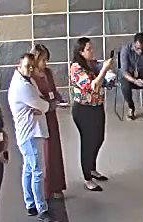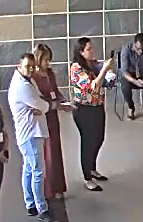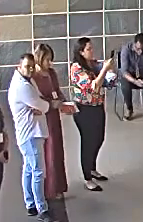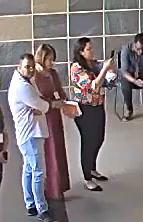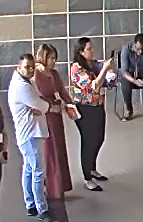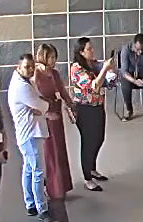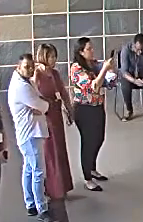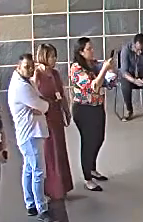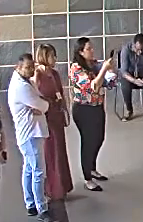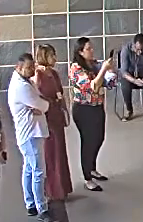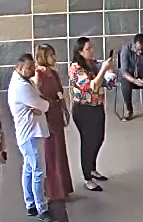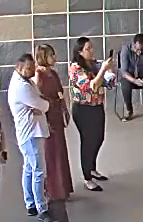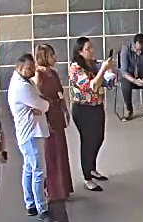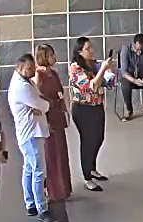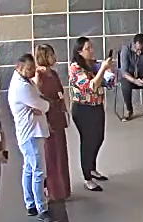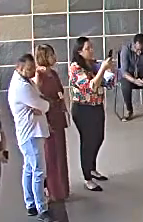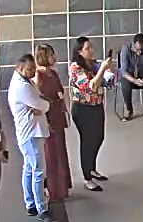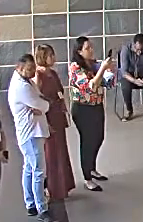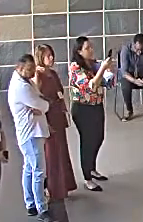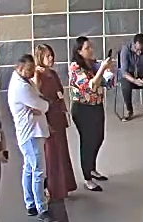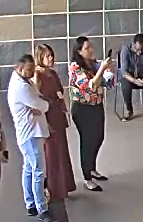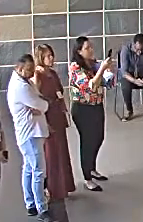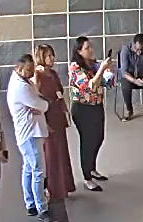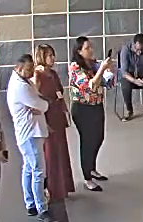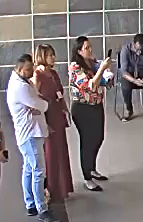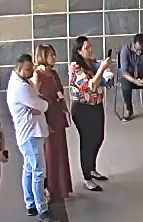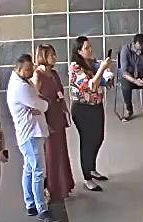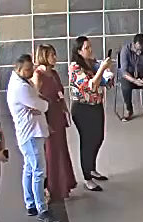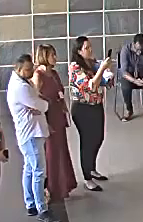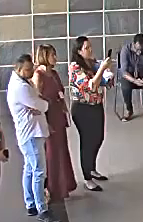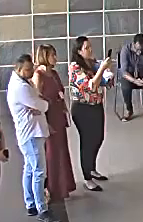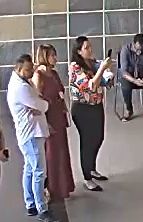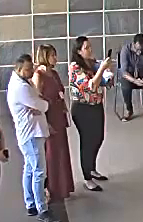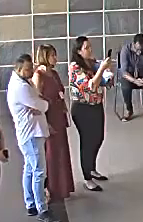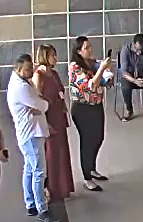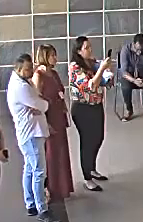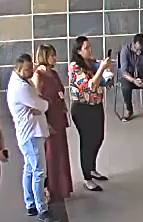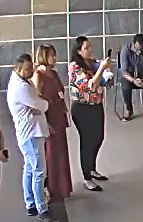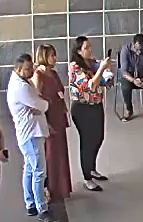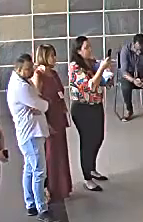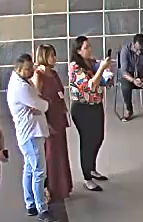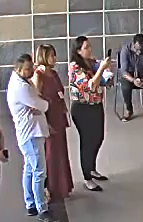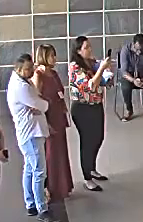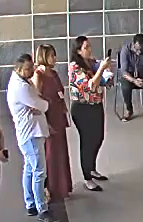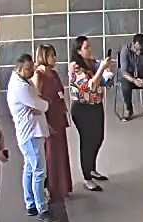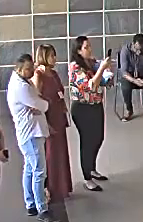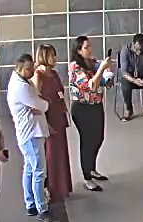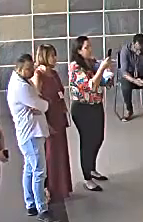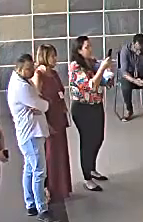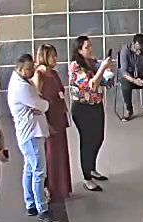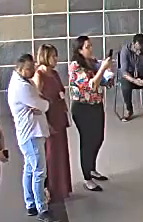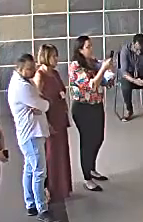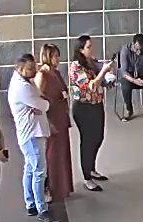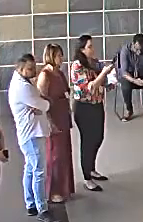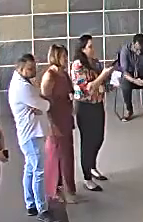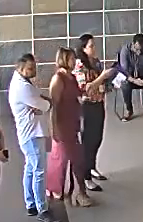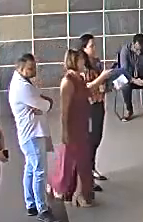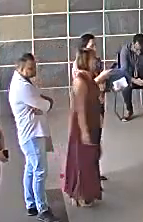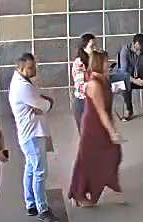conquistado, que é merecido e é um direito digno para vocês que precisam dessa gratuidade. Muito